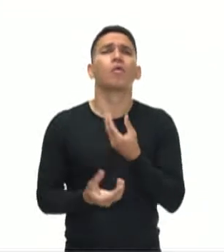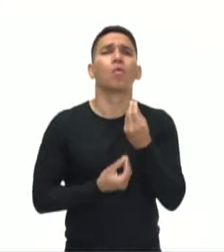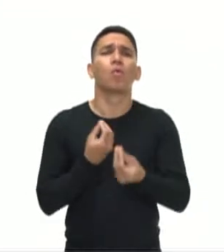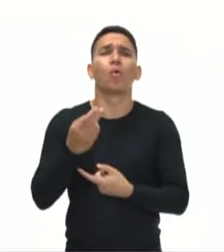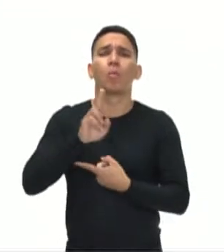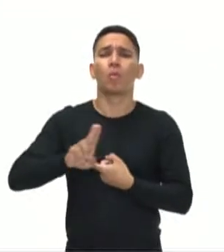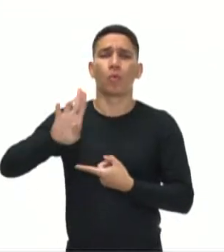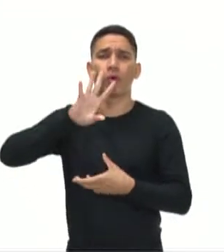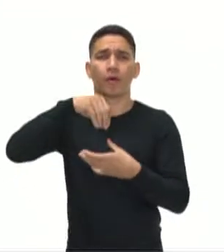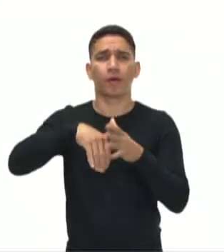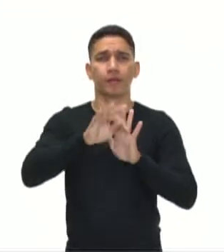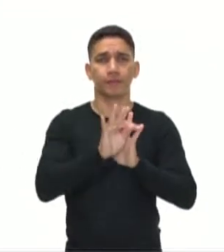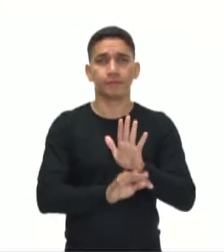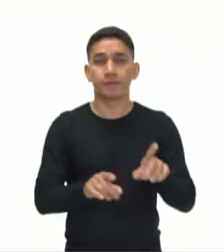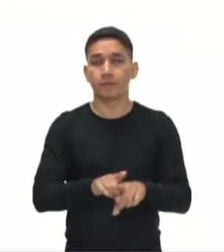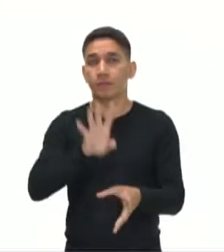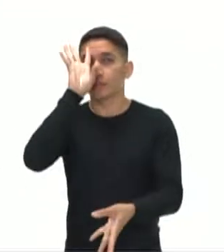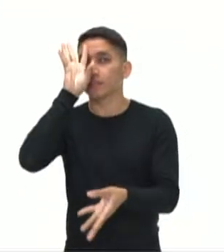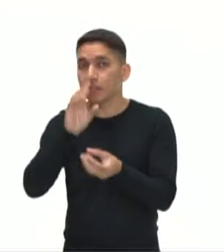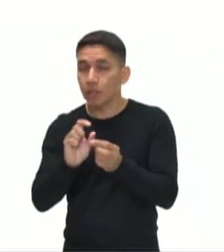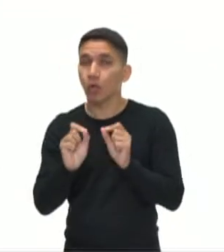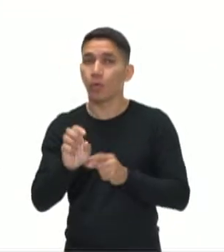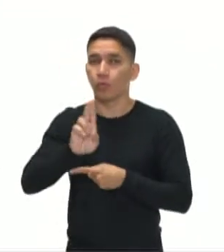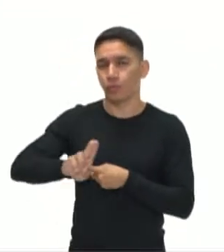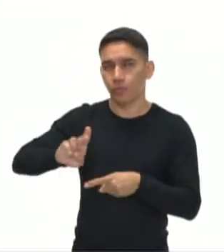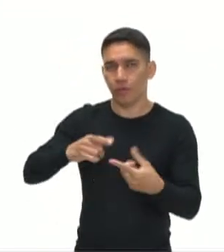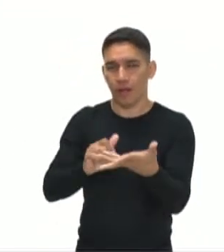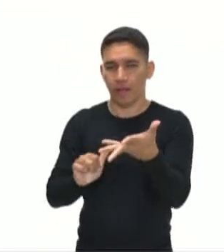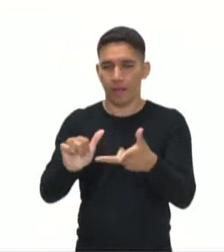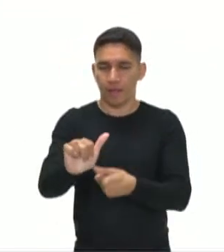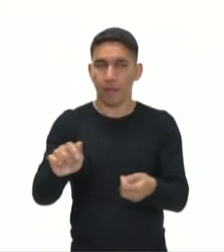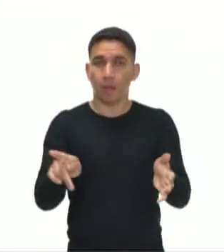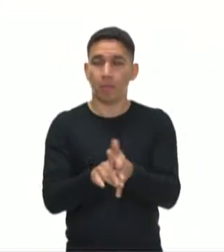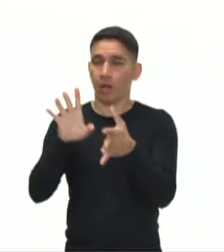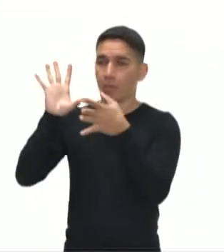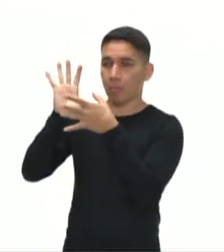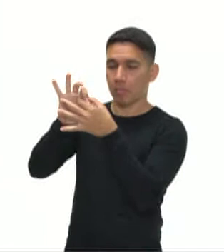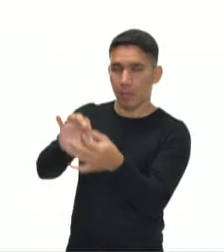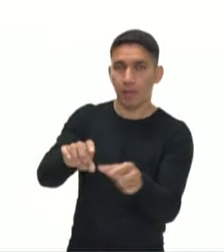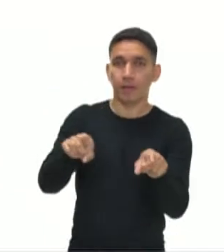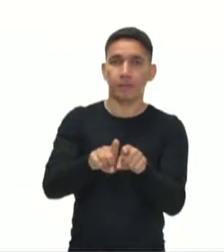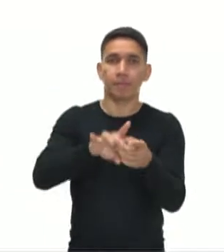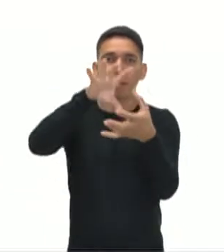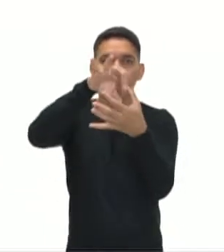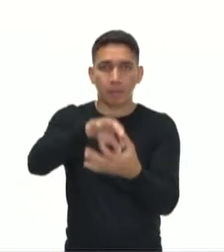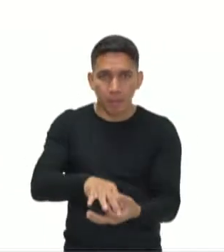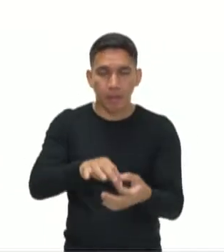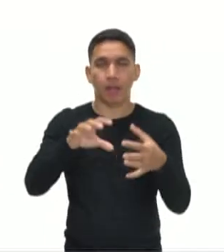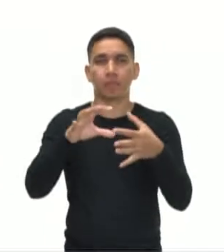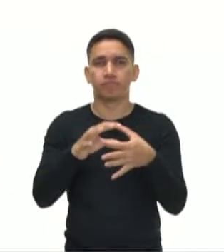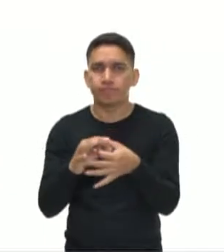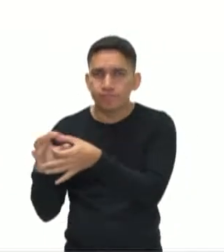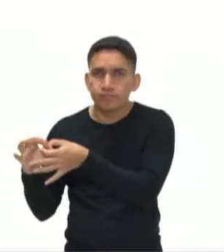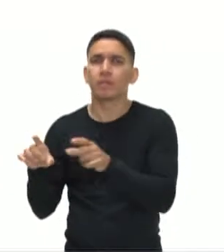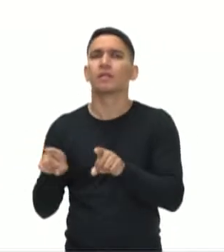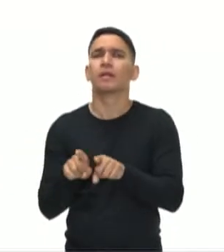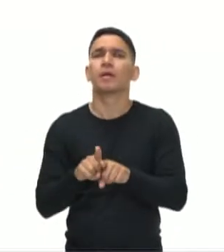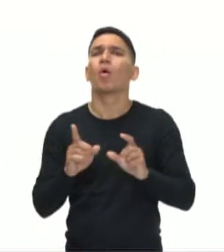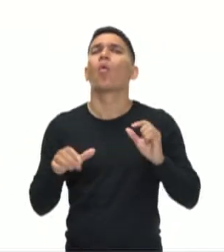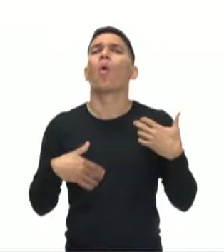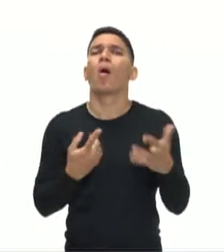texto, além disso reconhecer e usar os elementos de coesão e coerência como referências de tempo e